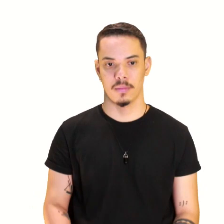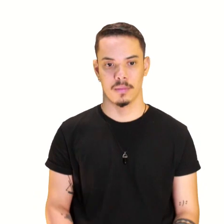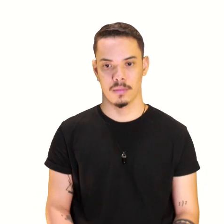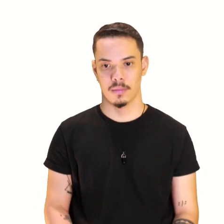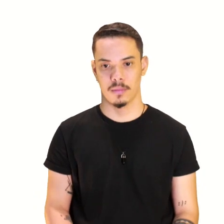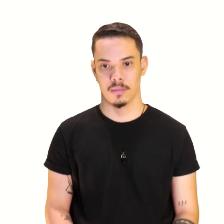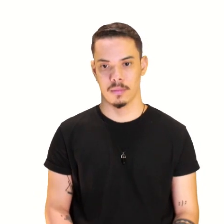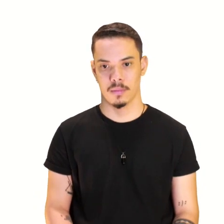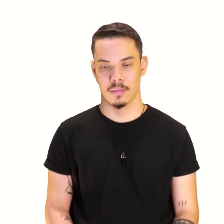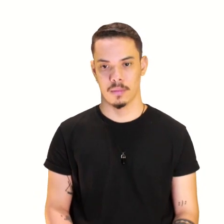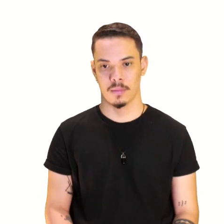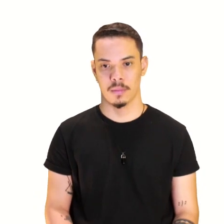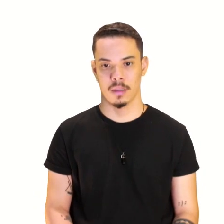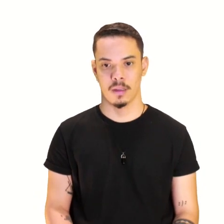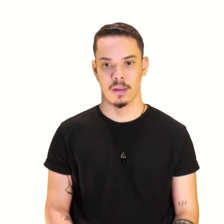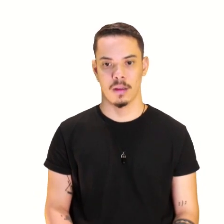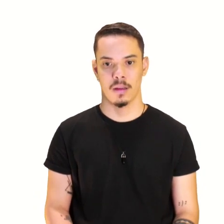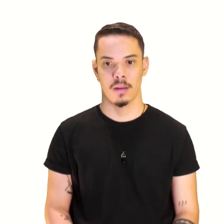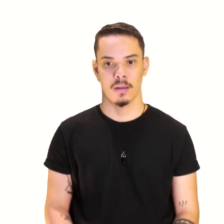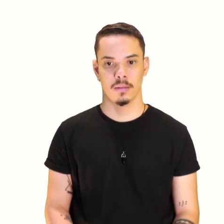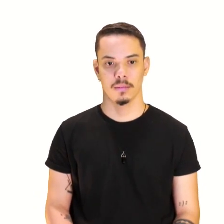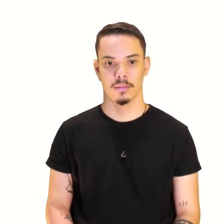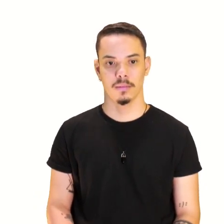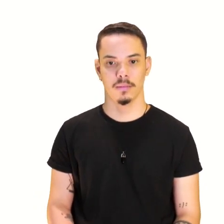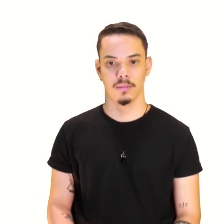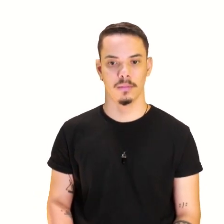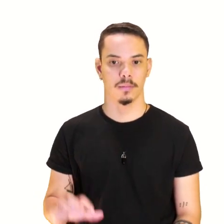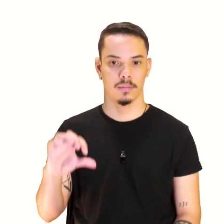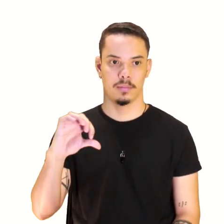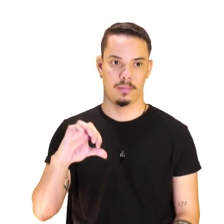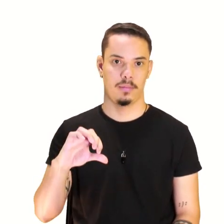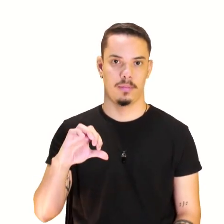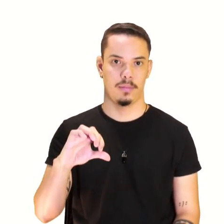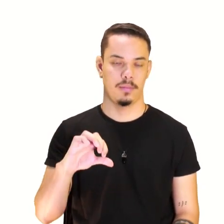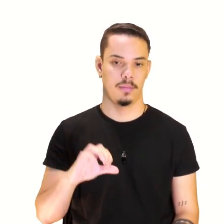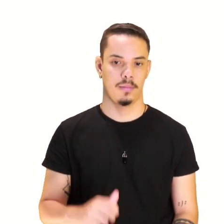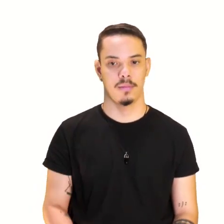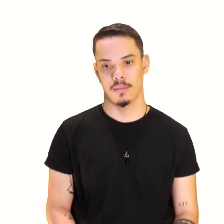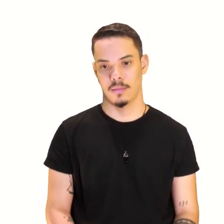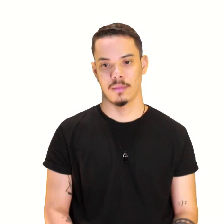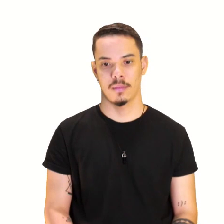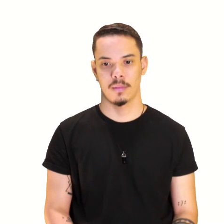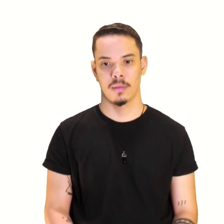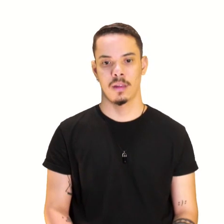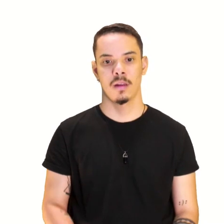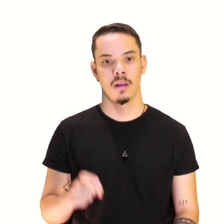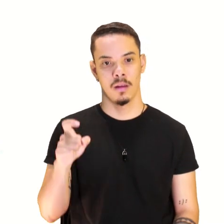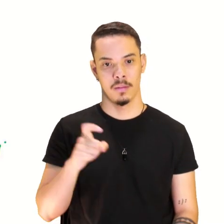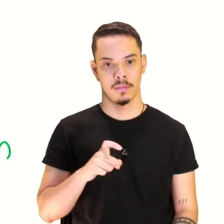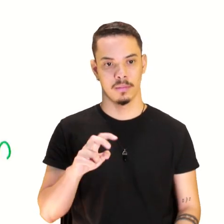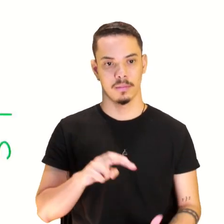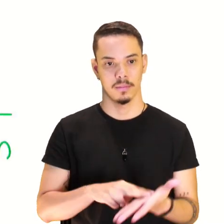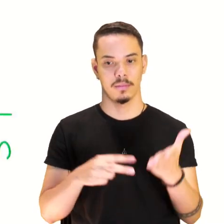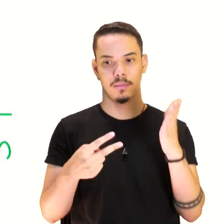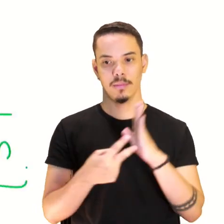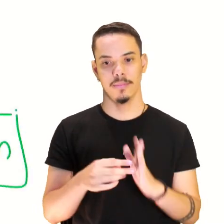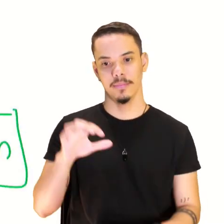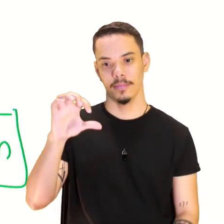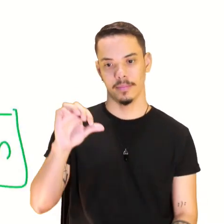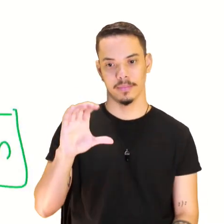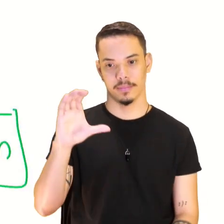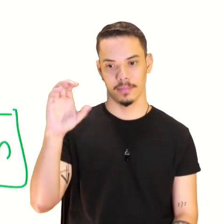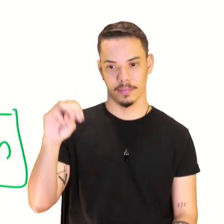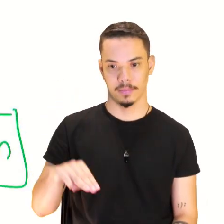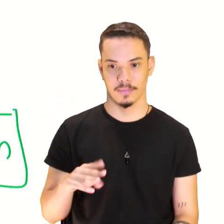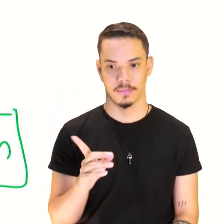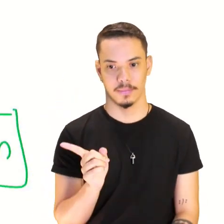20. Corta o zero. Corta o zero. 18 por 2 dá 9. Então, o nosso x tem 9